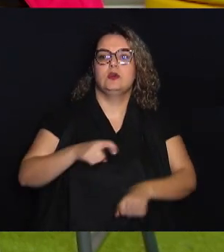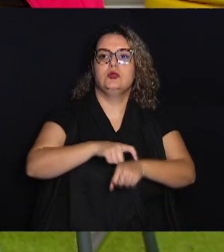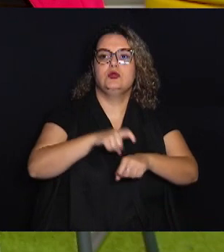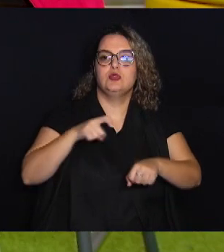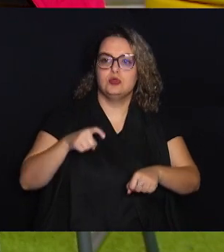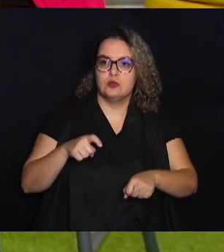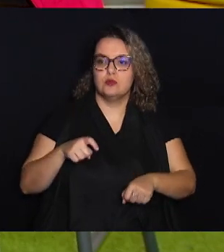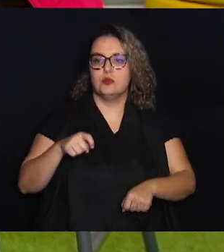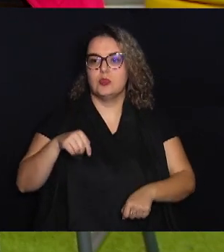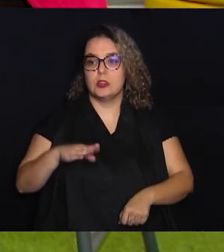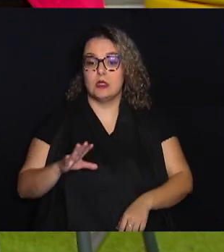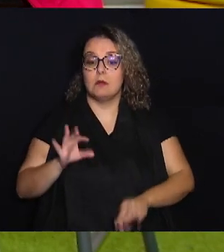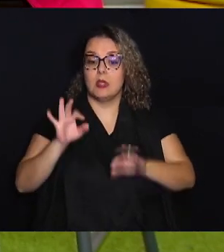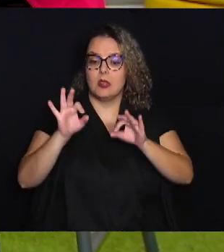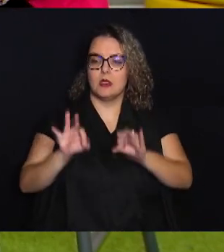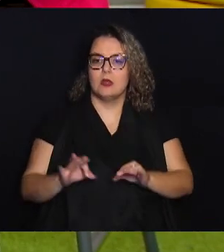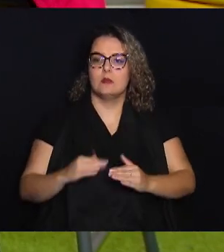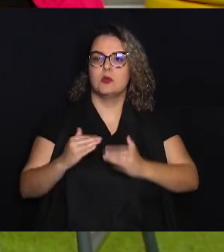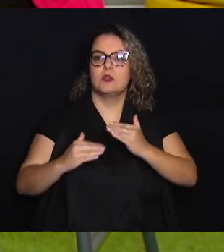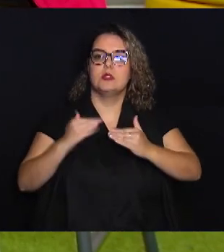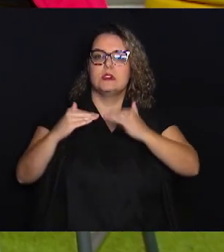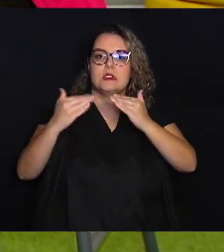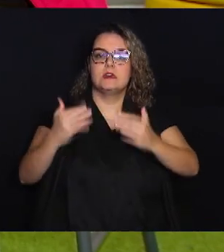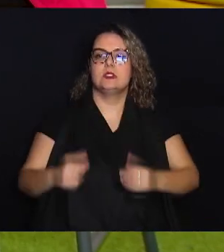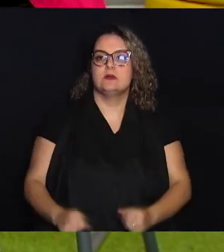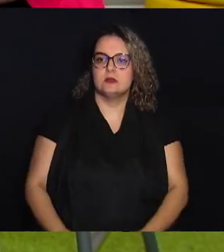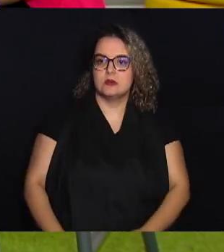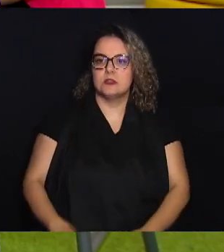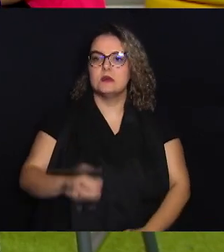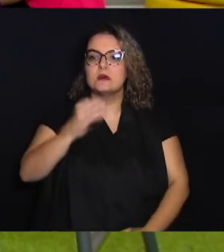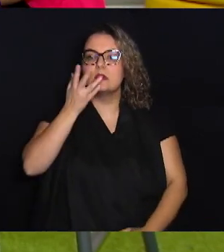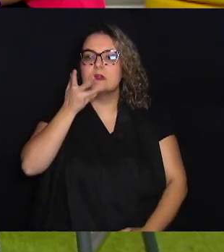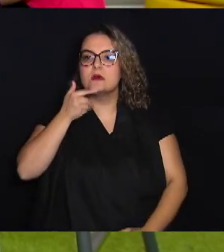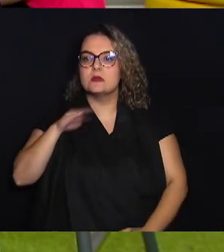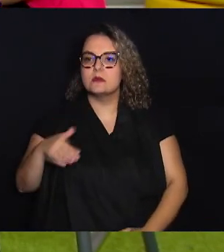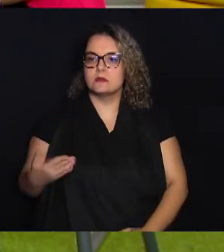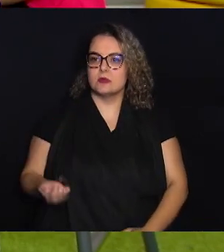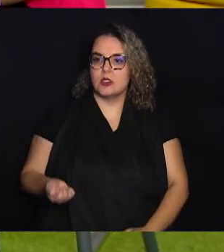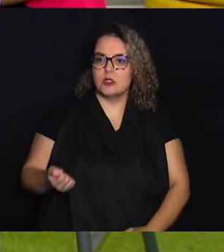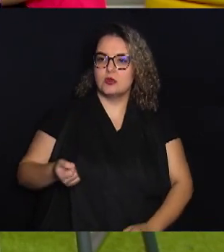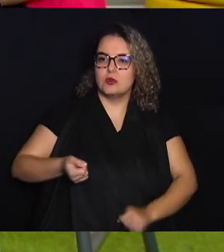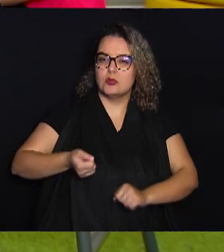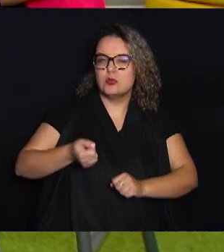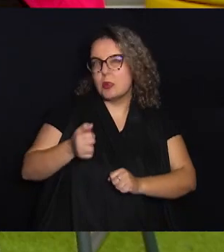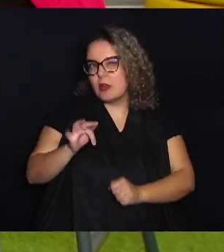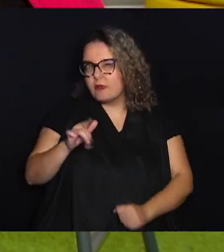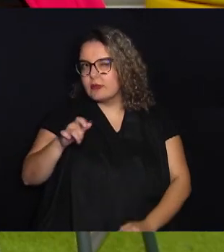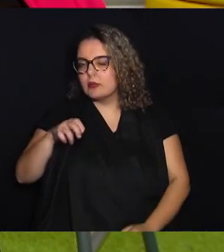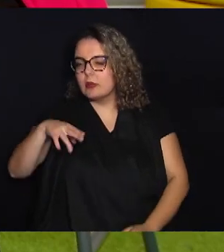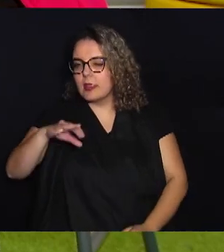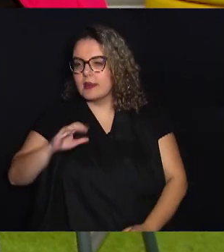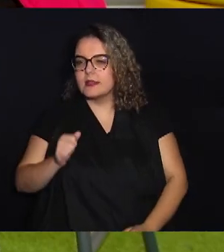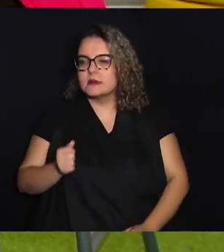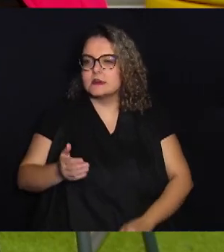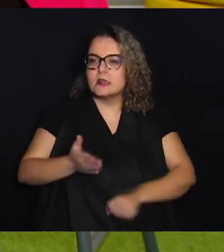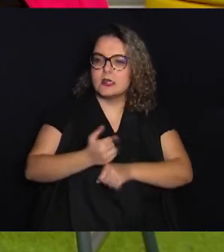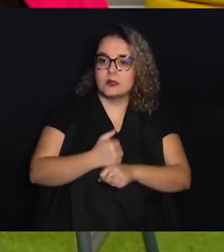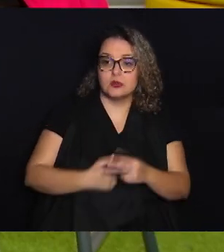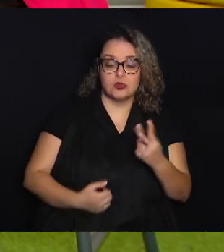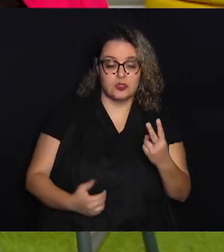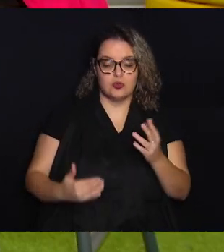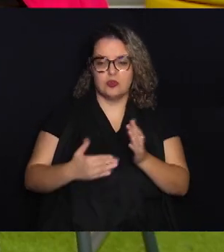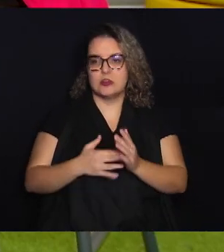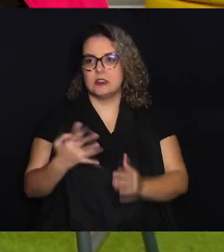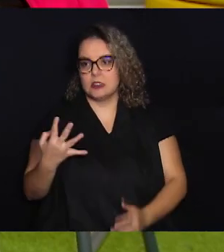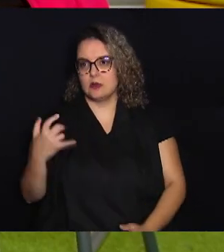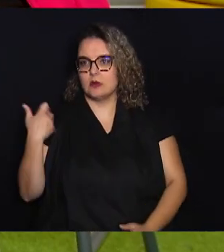período que é mais propício para o desenvolvimento da criança, um desenvolvimento de uma fluência precoce, que é o período de 2 a